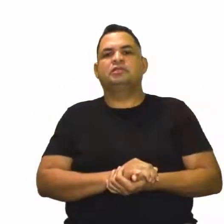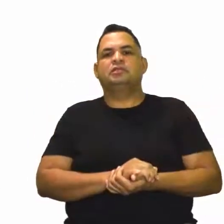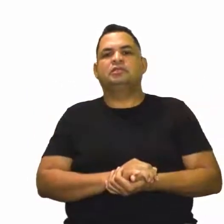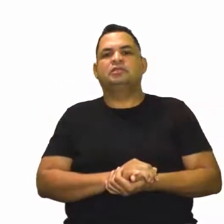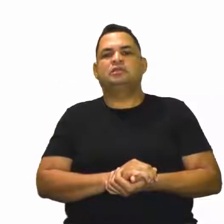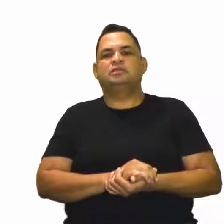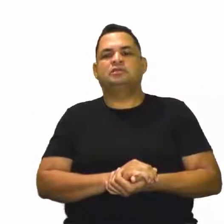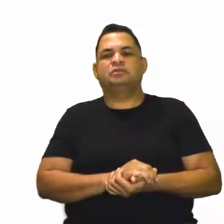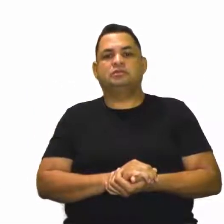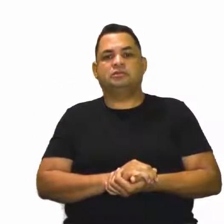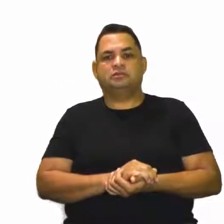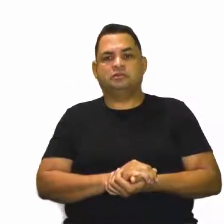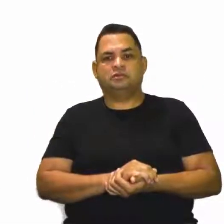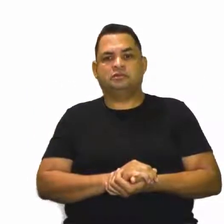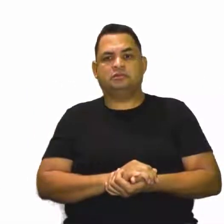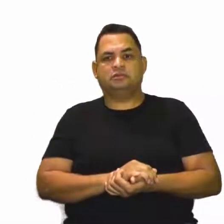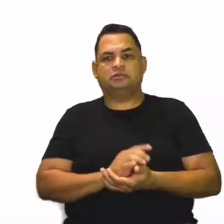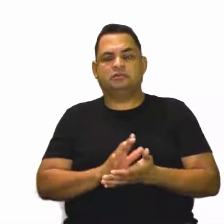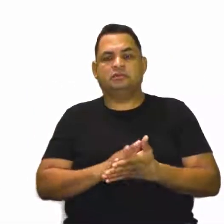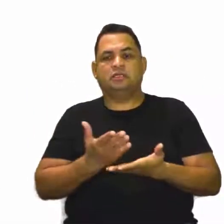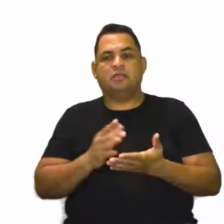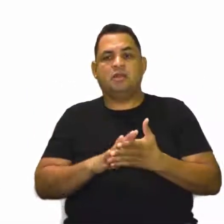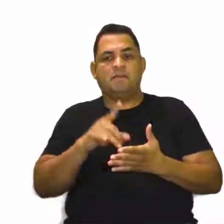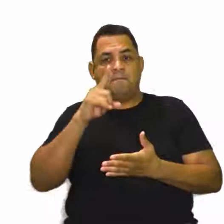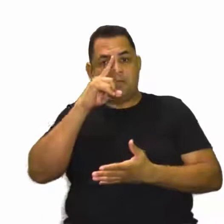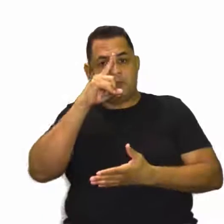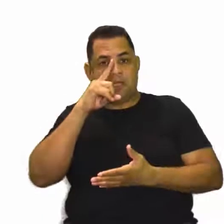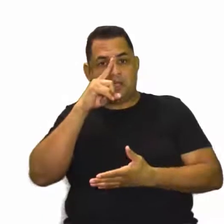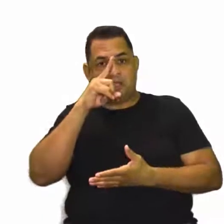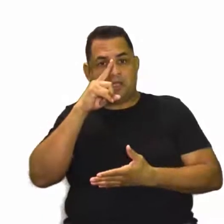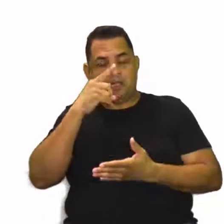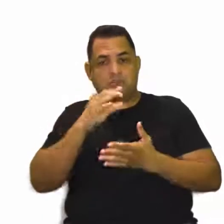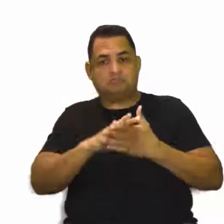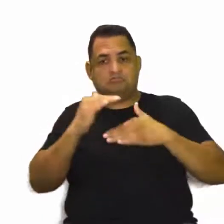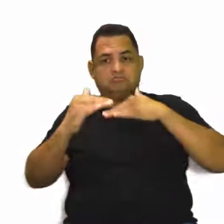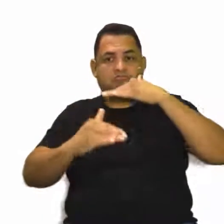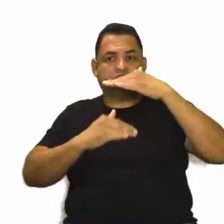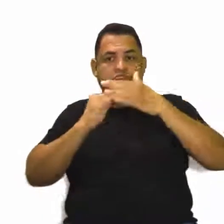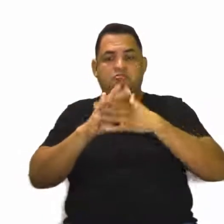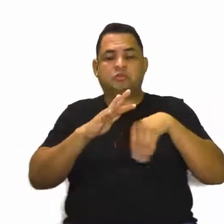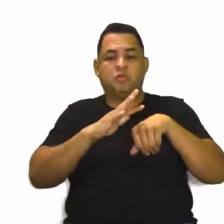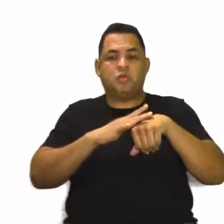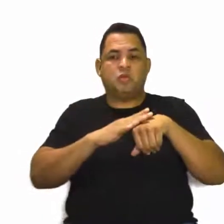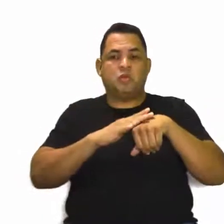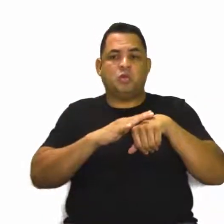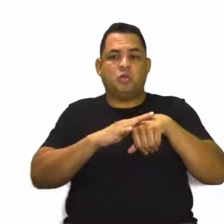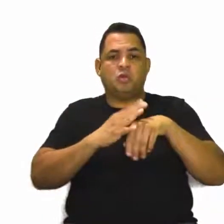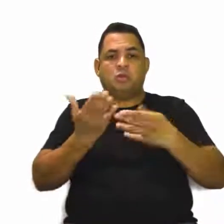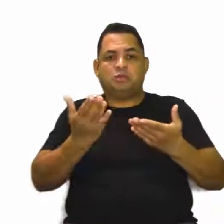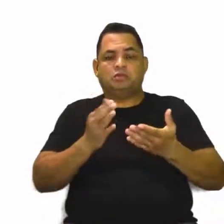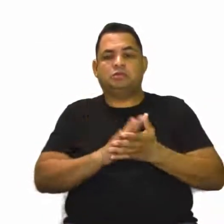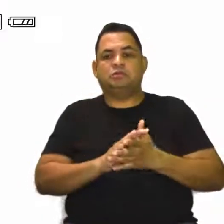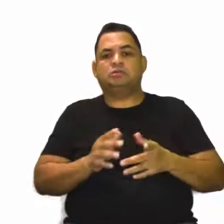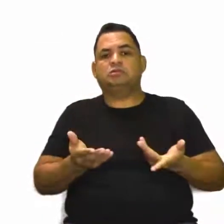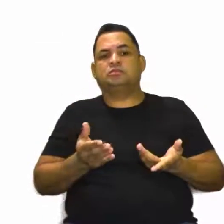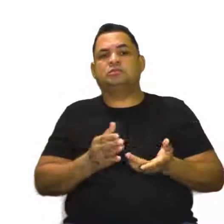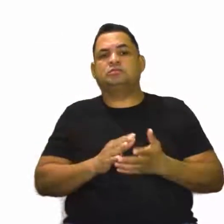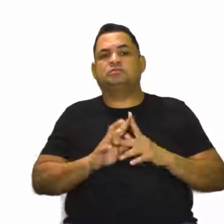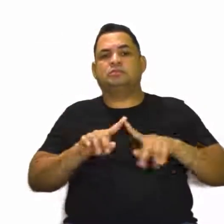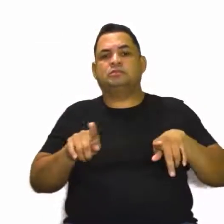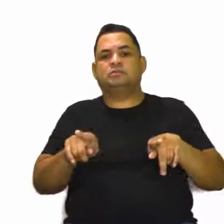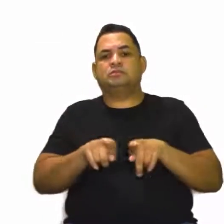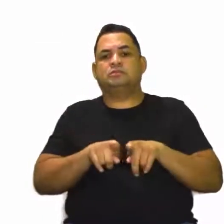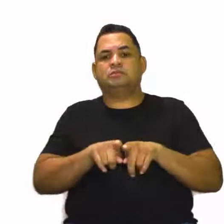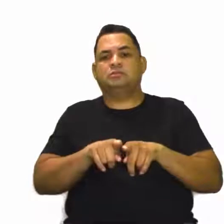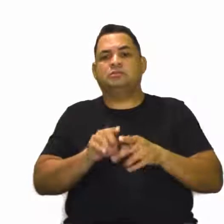ela representa aí um risco, né? Desenvolvendo doenças crônicas, que a gente já mencionou anteriormente, mas